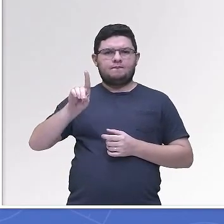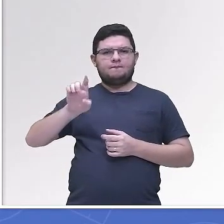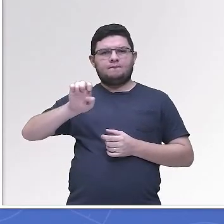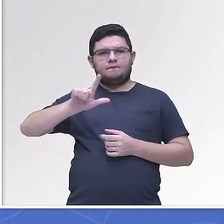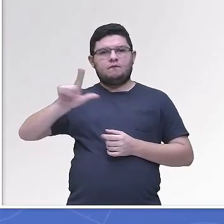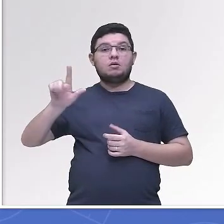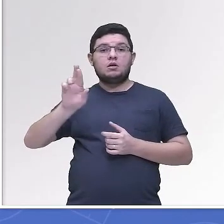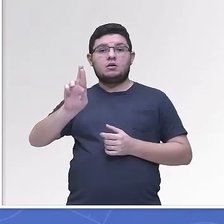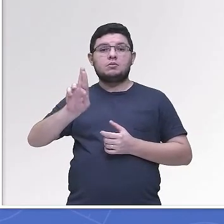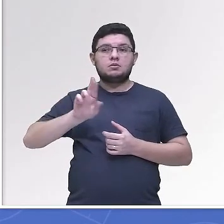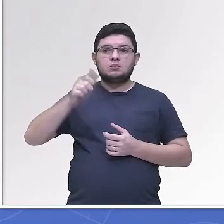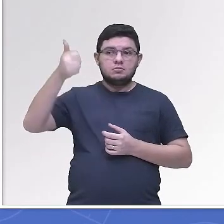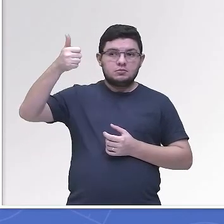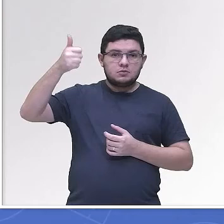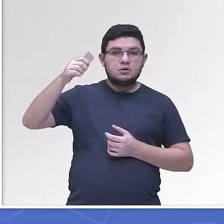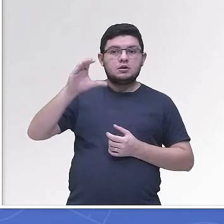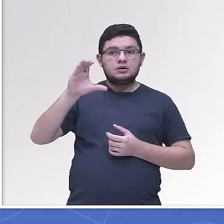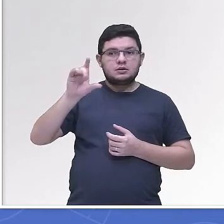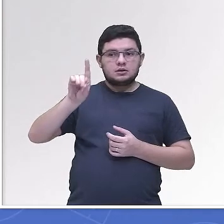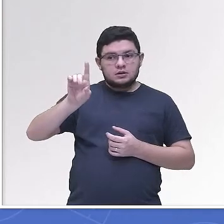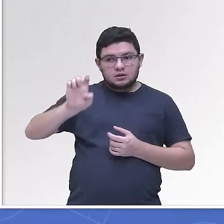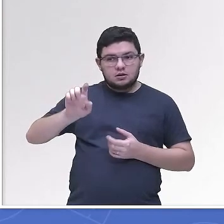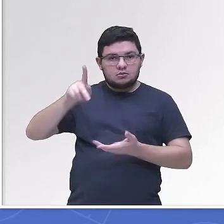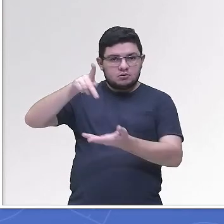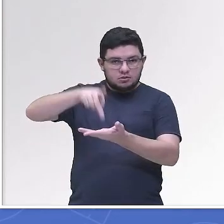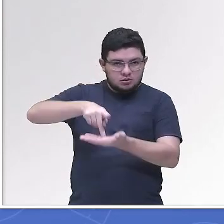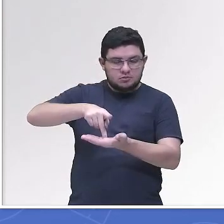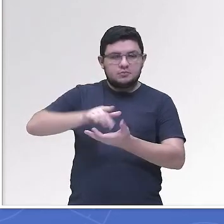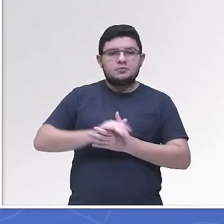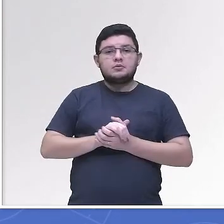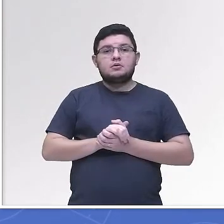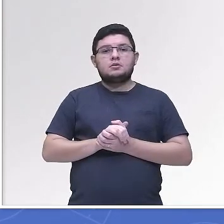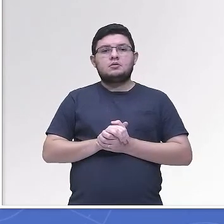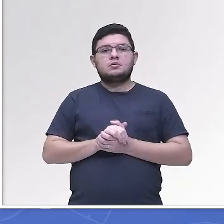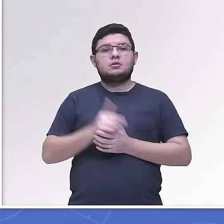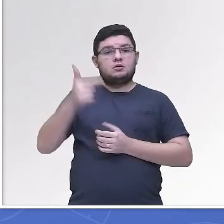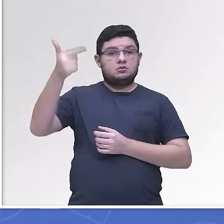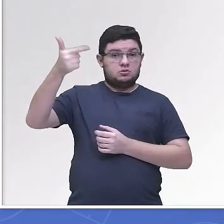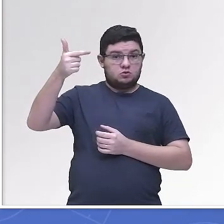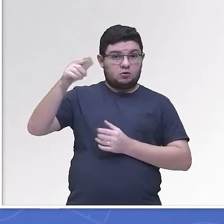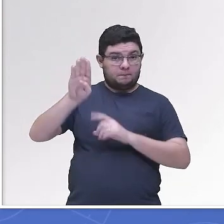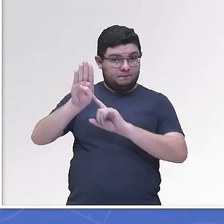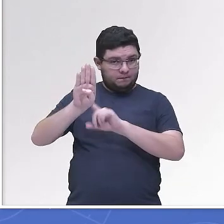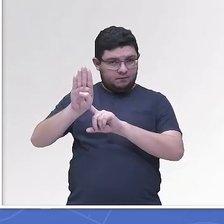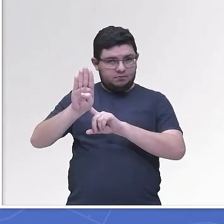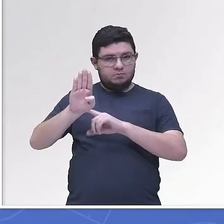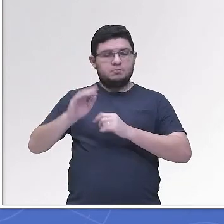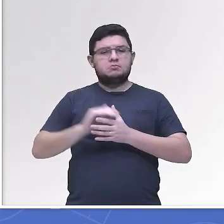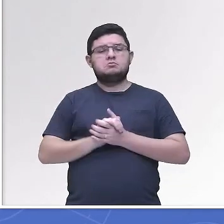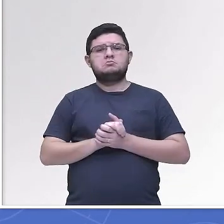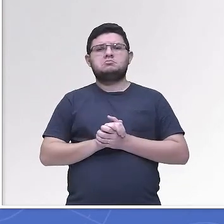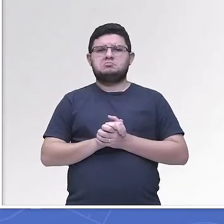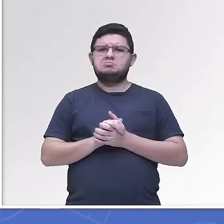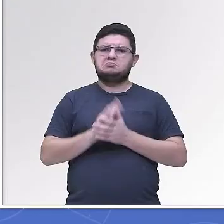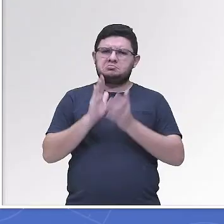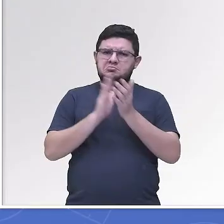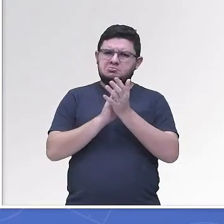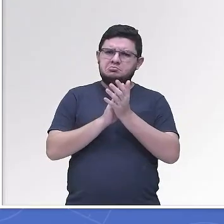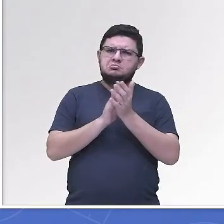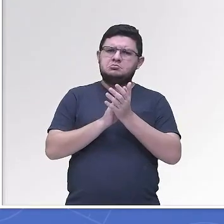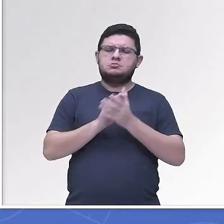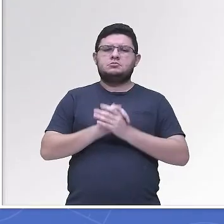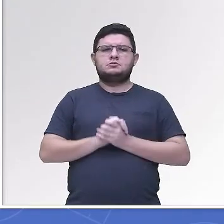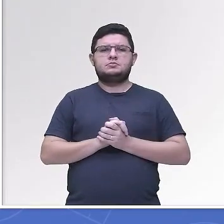são C, D e E. E a questão 2 é a letra B. Muito bem, Andrew. Então,